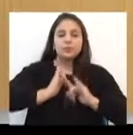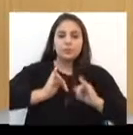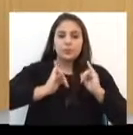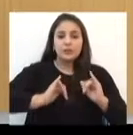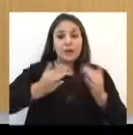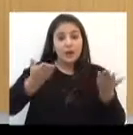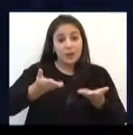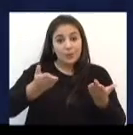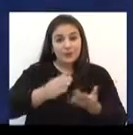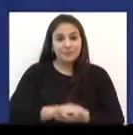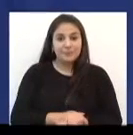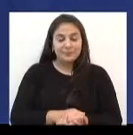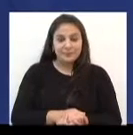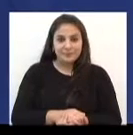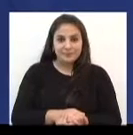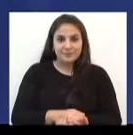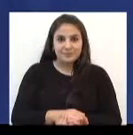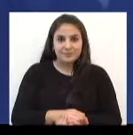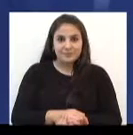partir de agora.